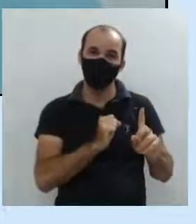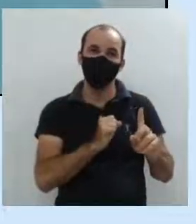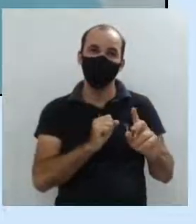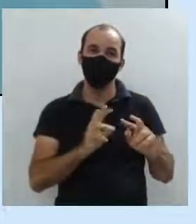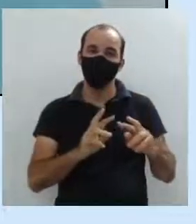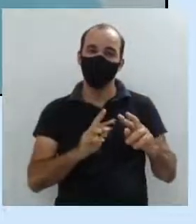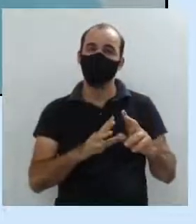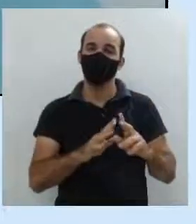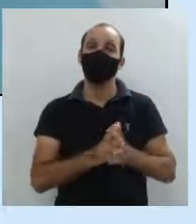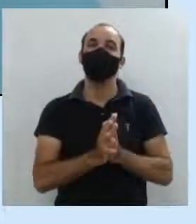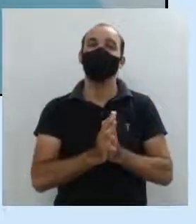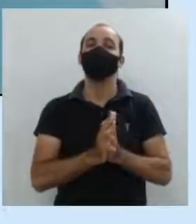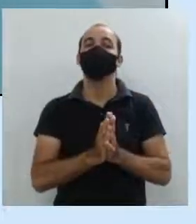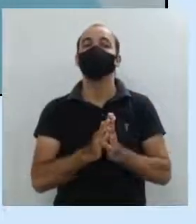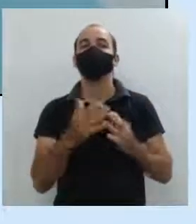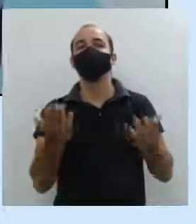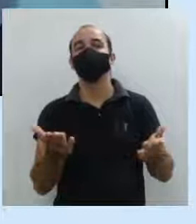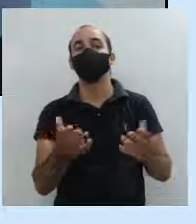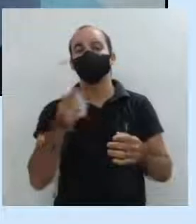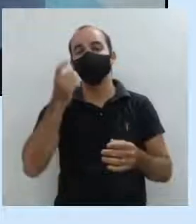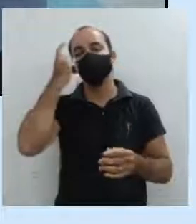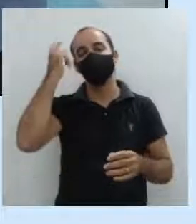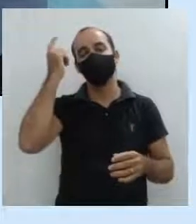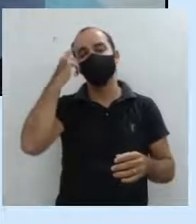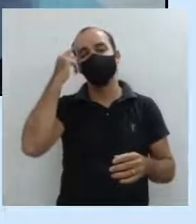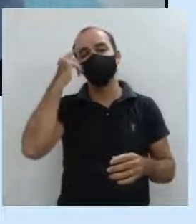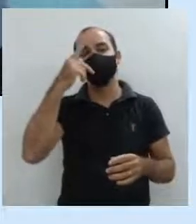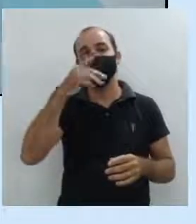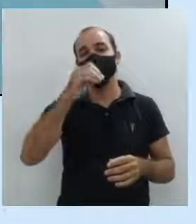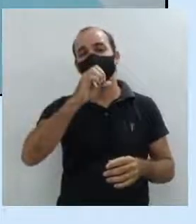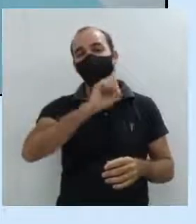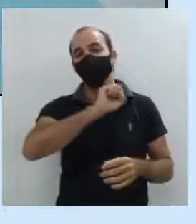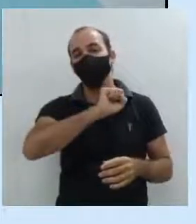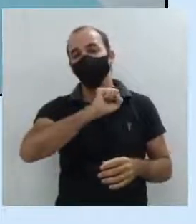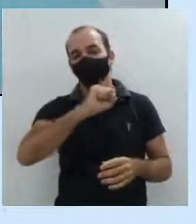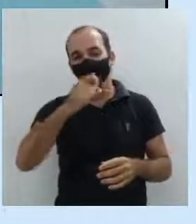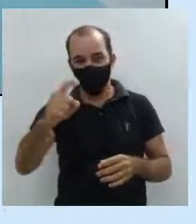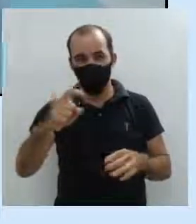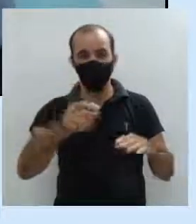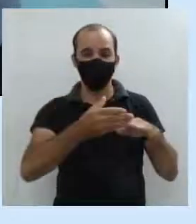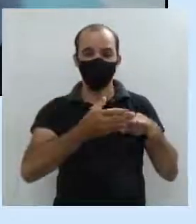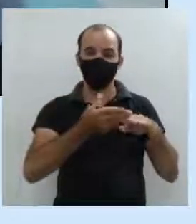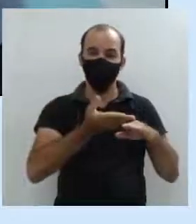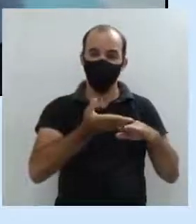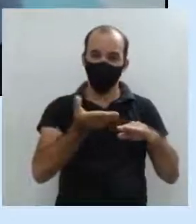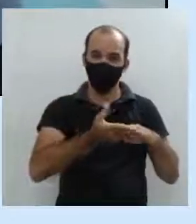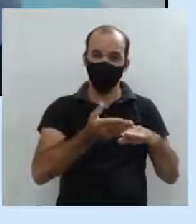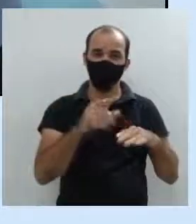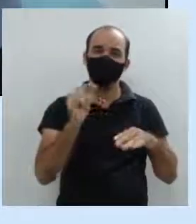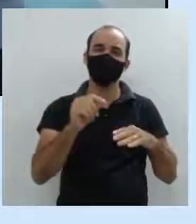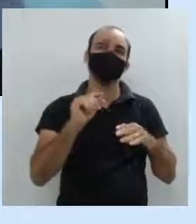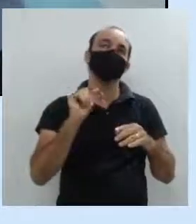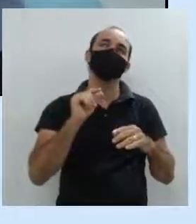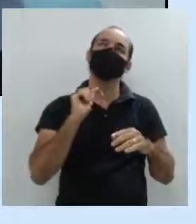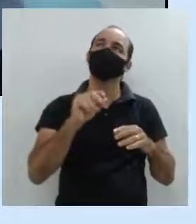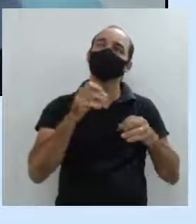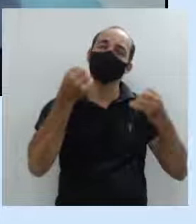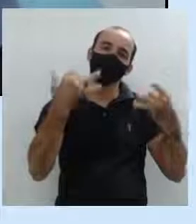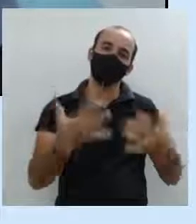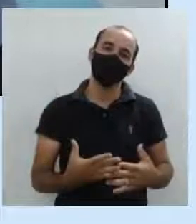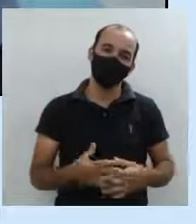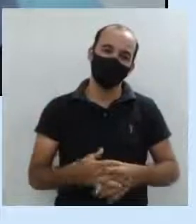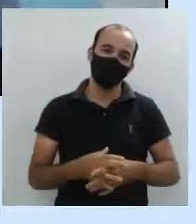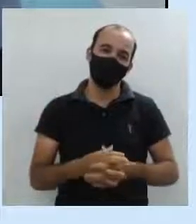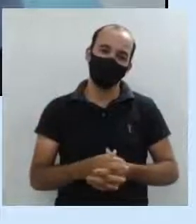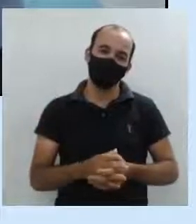seria esse pós-modernismo? Alguns estudiosos da área afirmam que não há como você definir